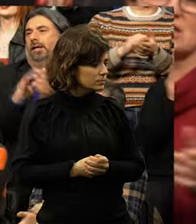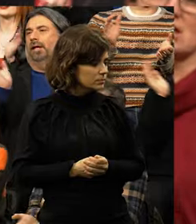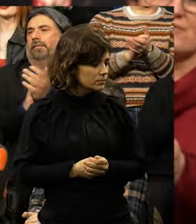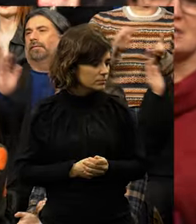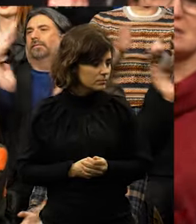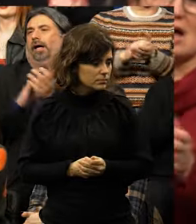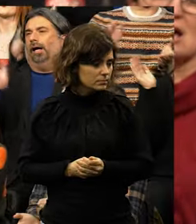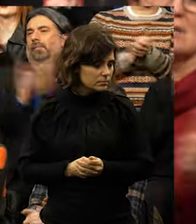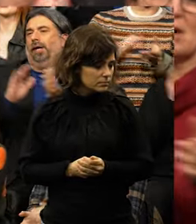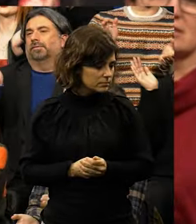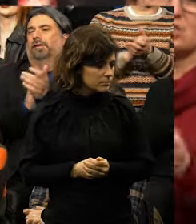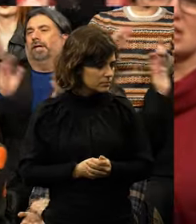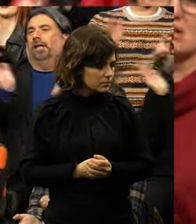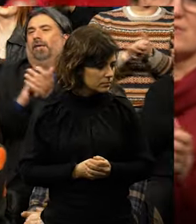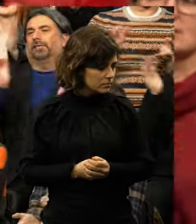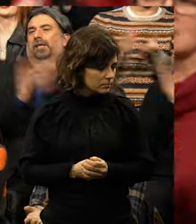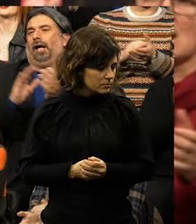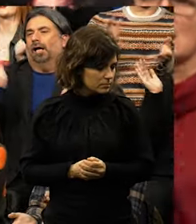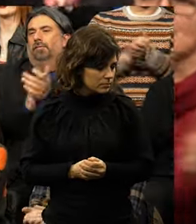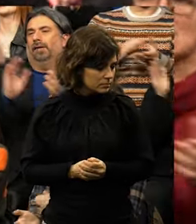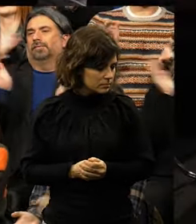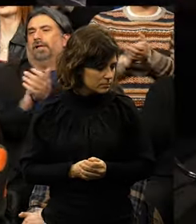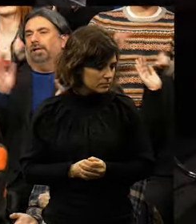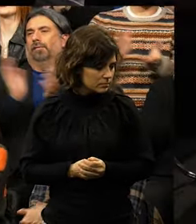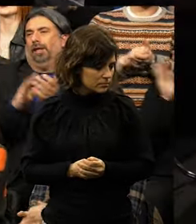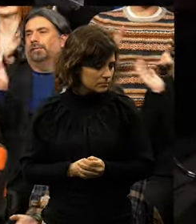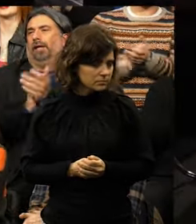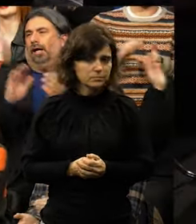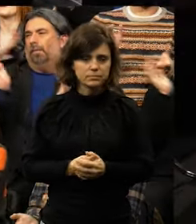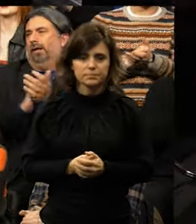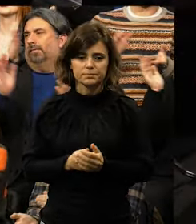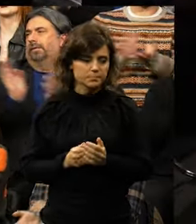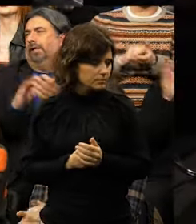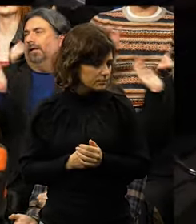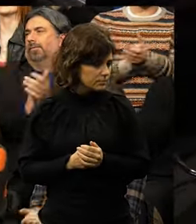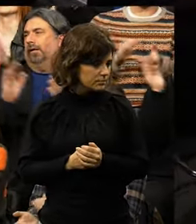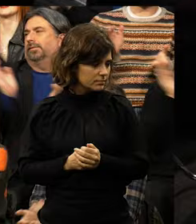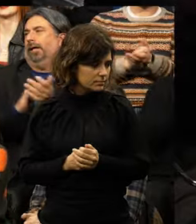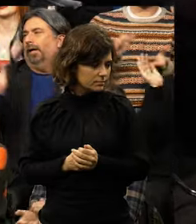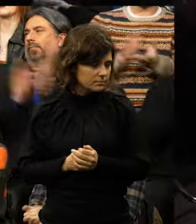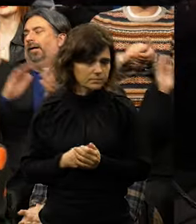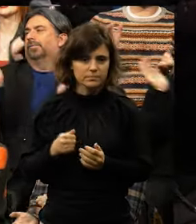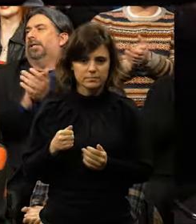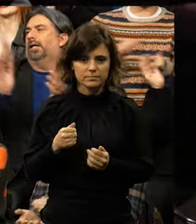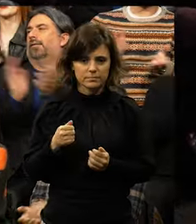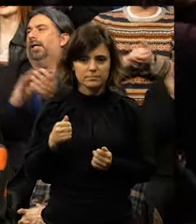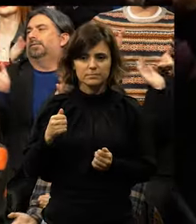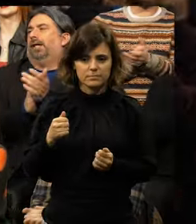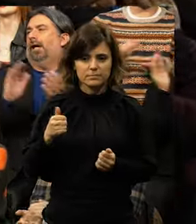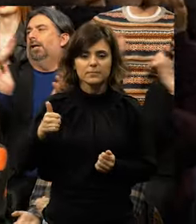Palestina vá vá pal vá vá